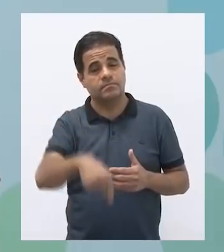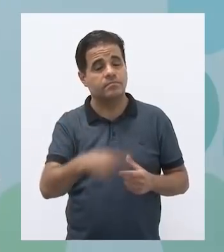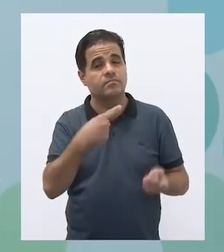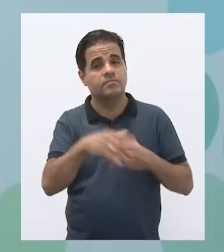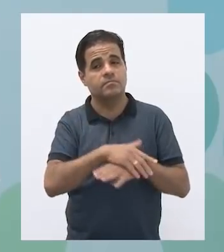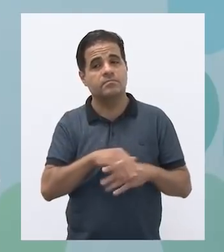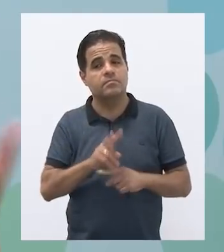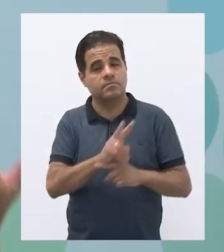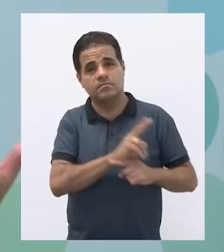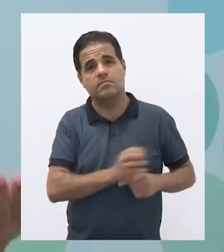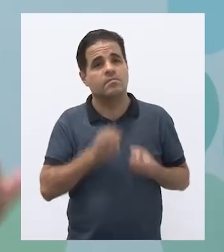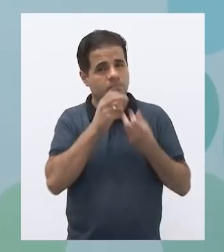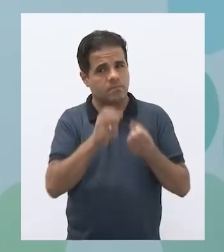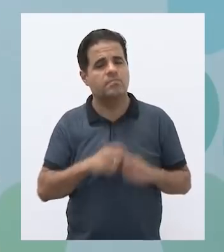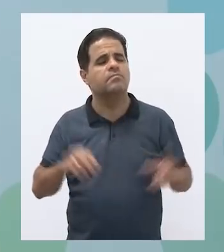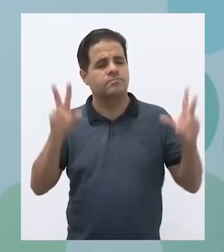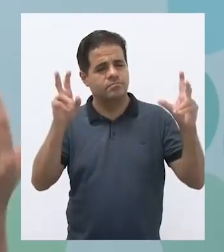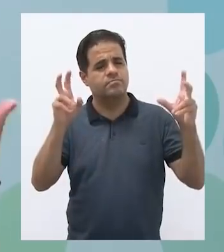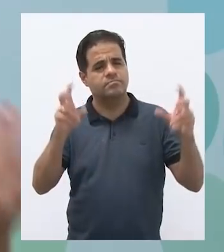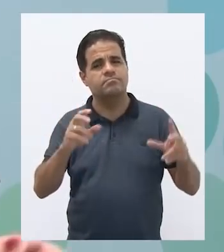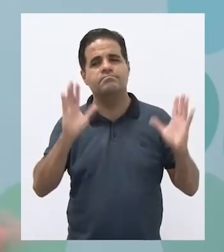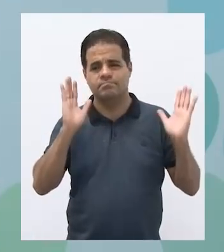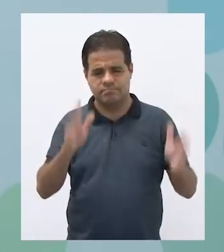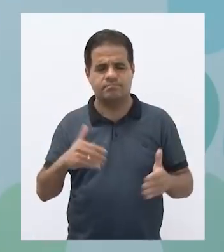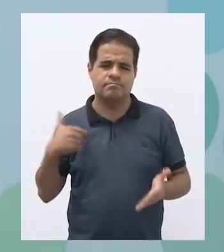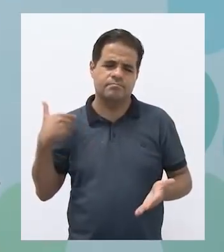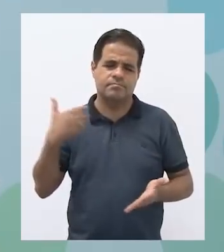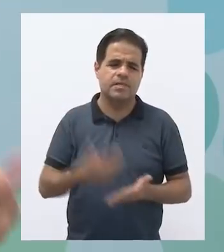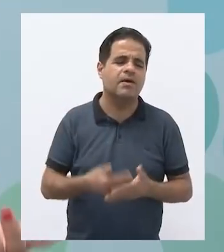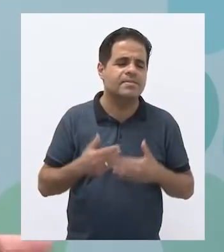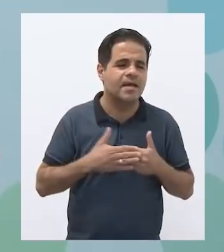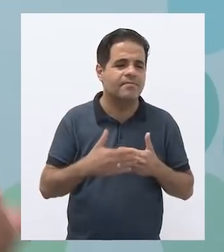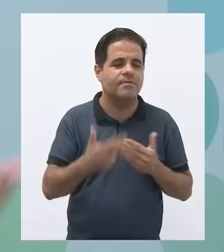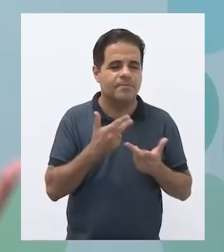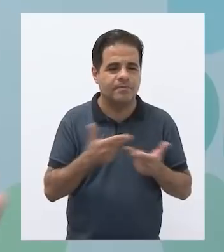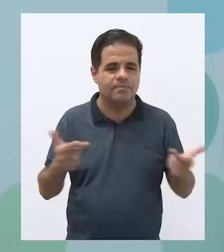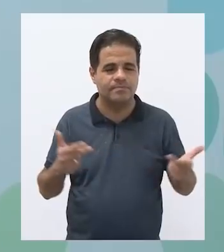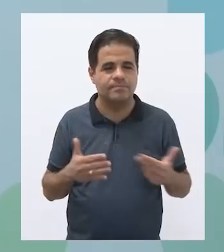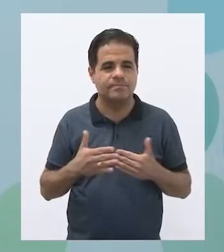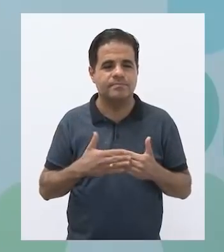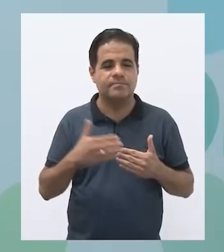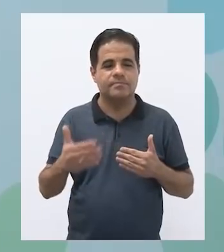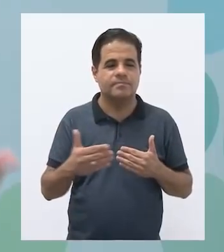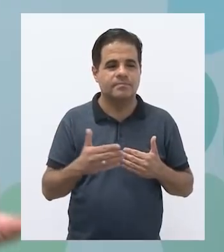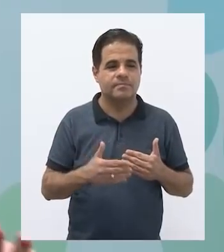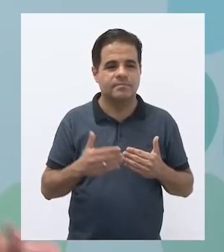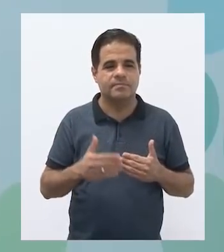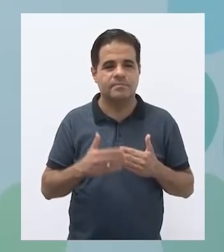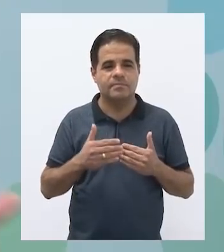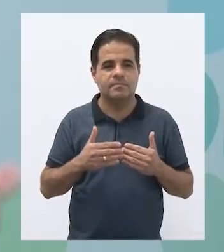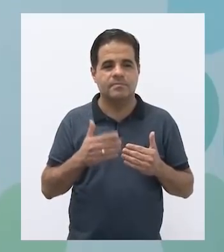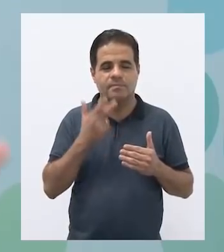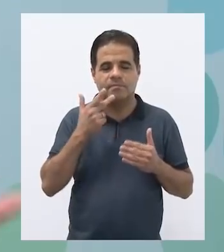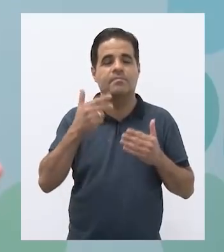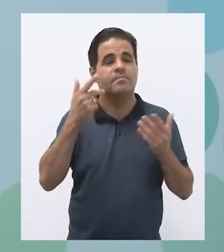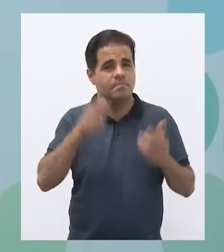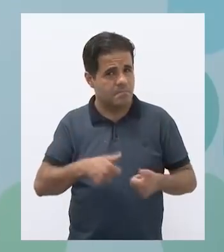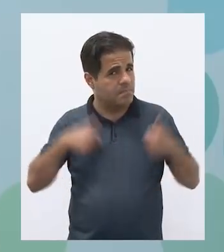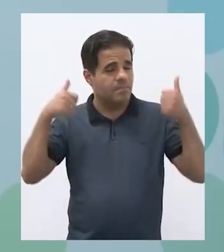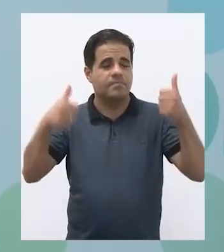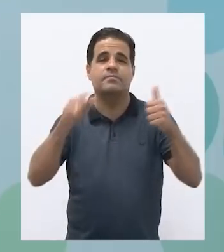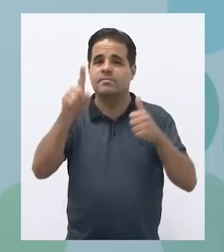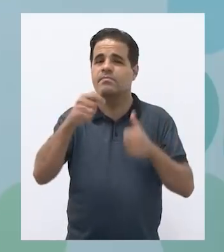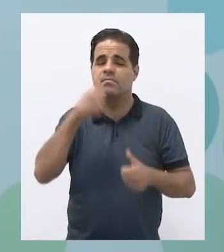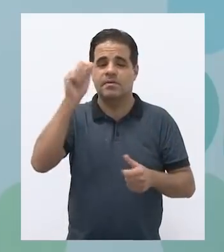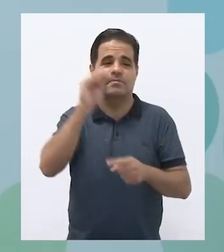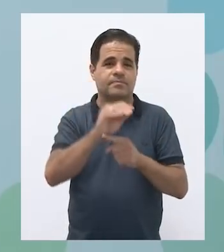sobre proteção de dados, que é um assunto aí que já vem recorrente às solicitações, e eu acho que ninguém melhor do que você para